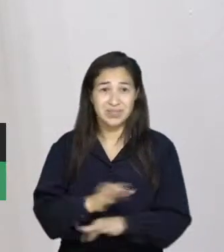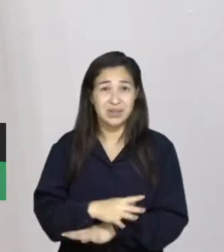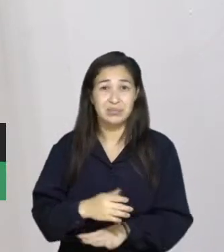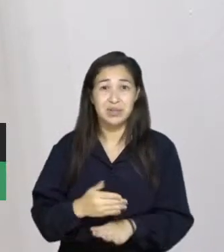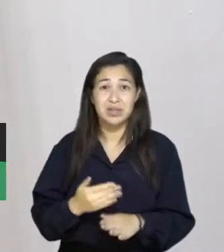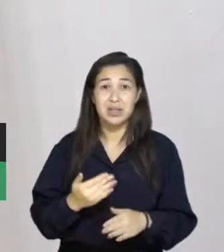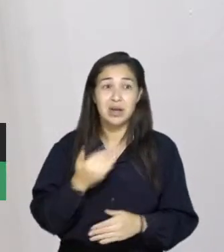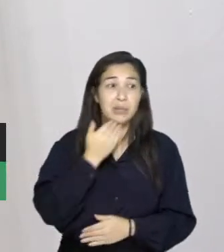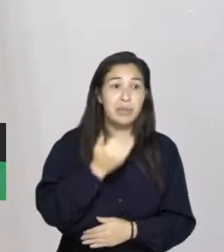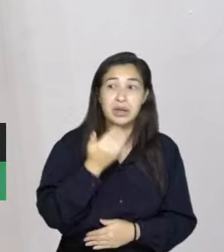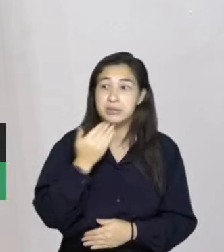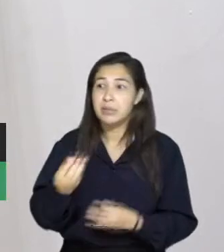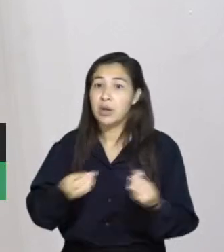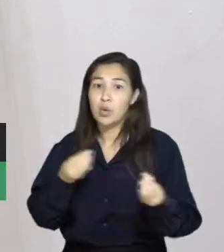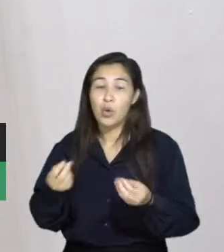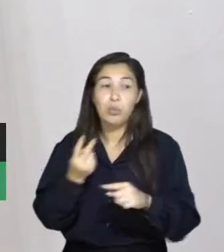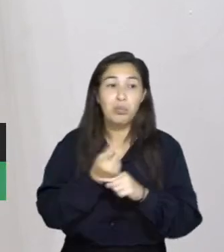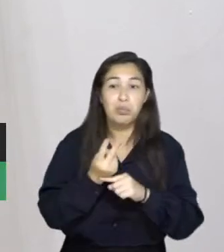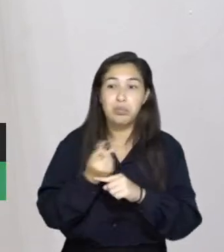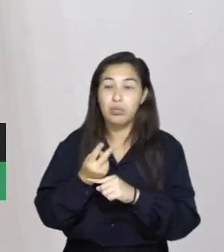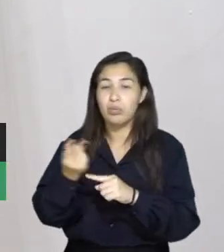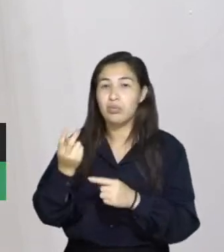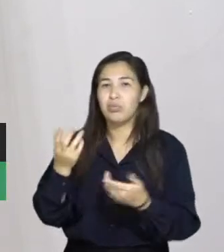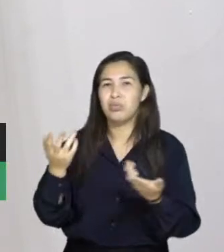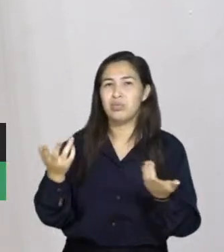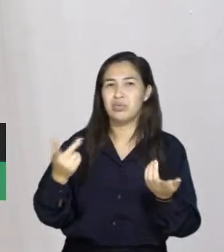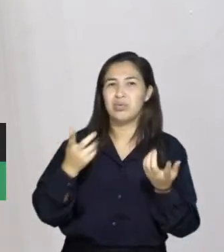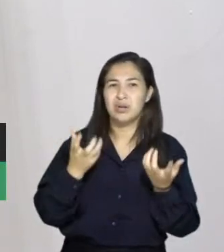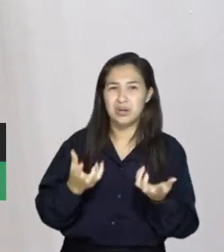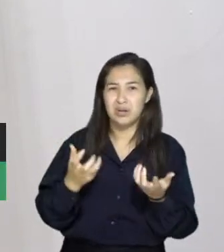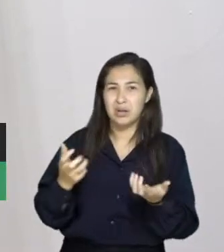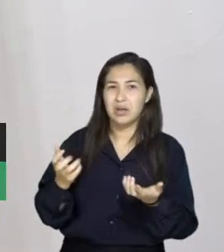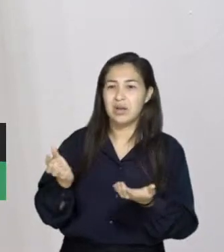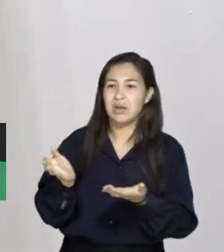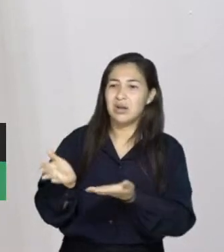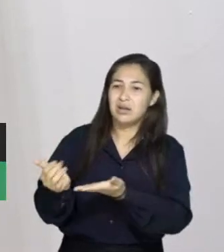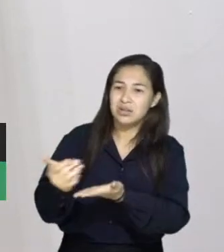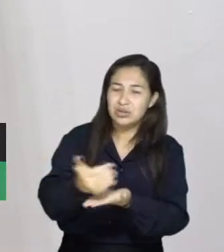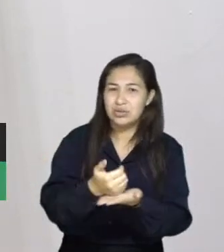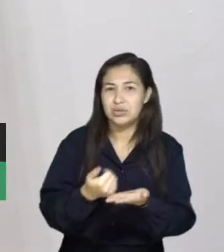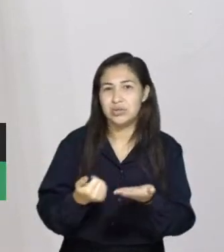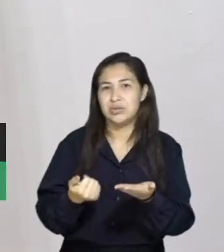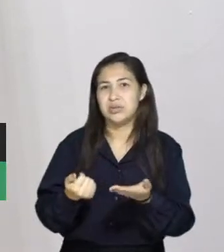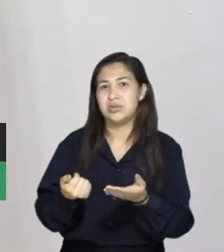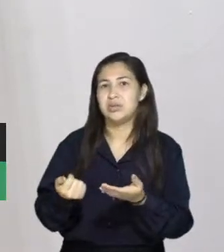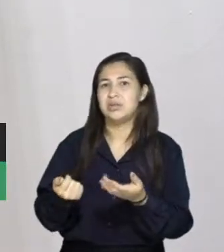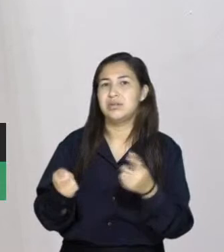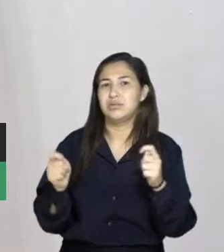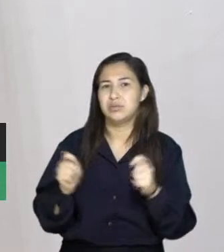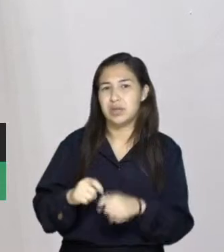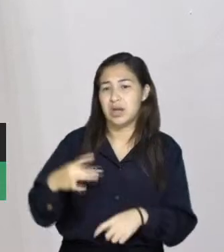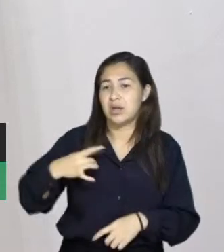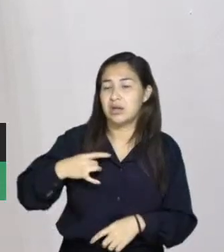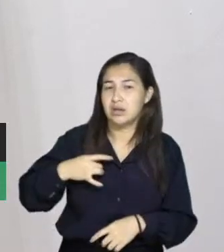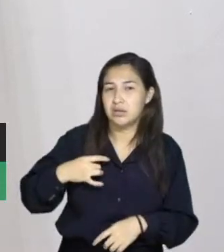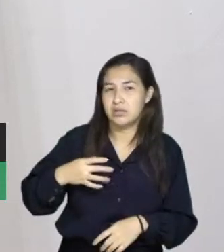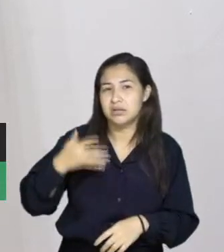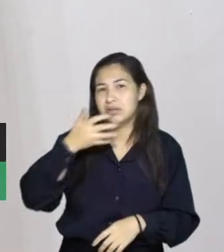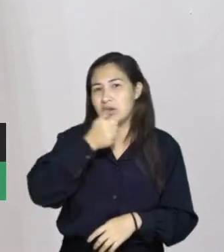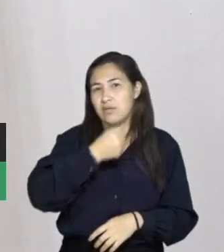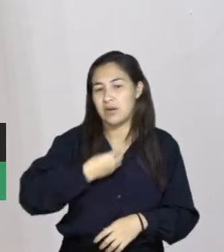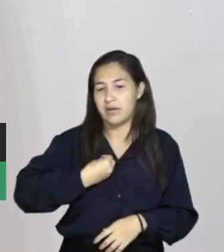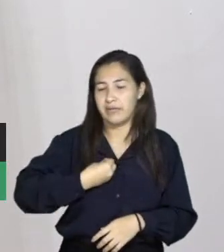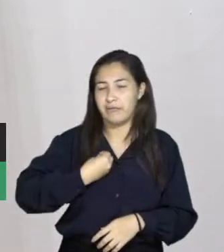famílias que estavam buscando campanhas, rifas, arrecadações para salvar a vida do filho, para